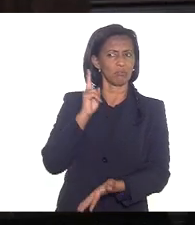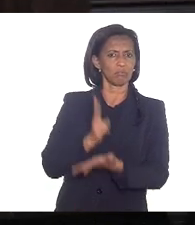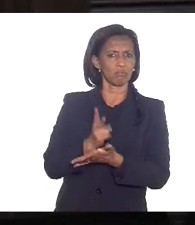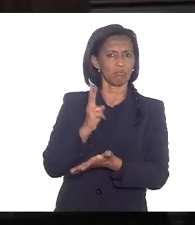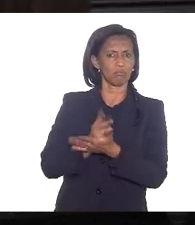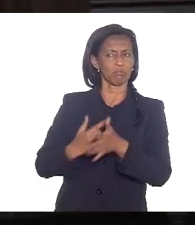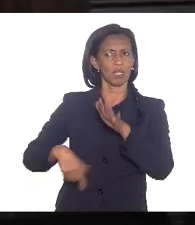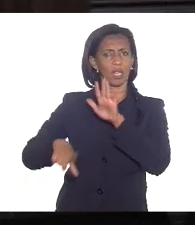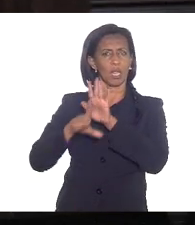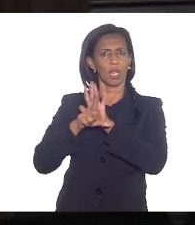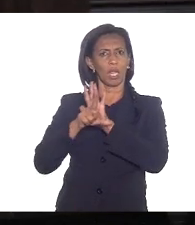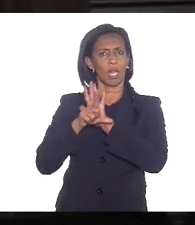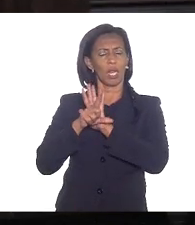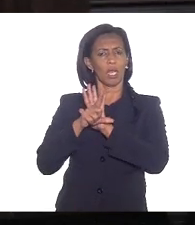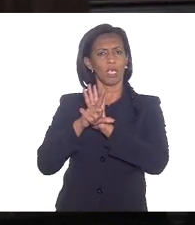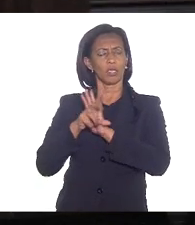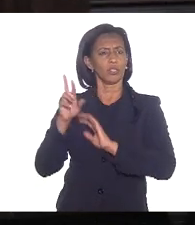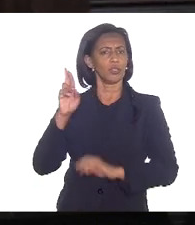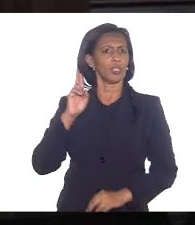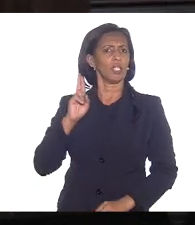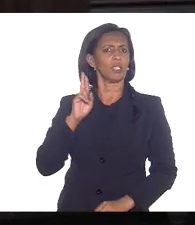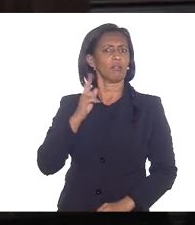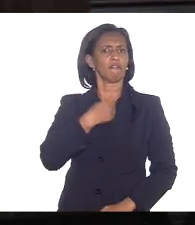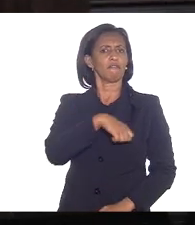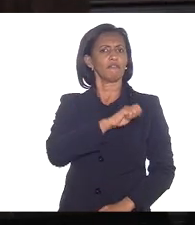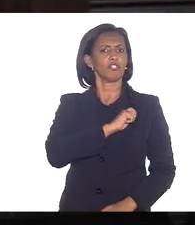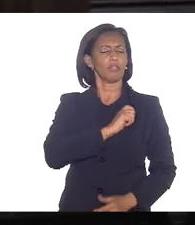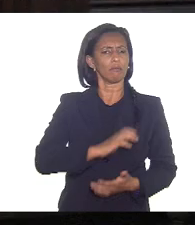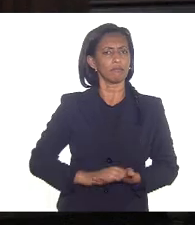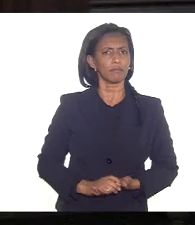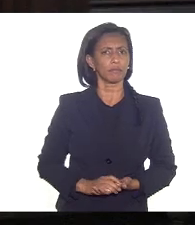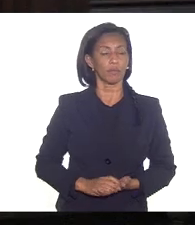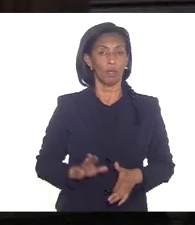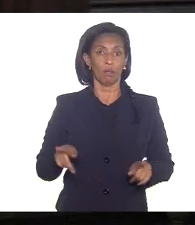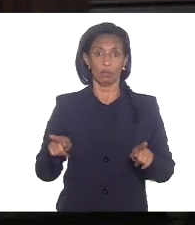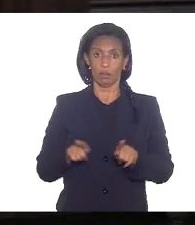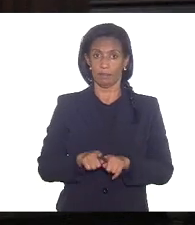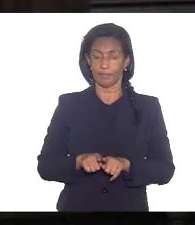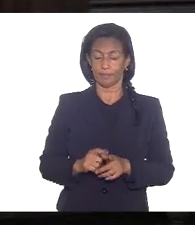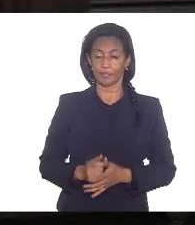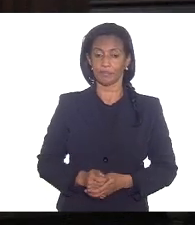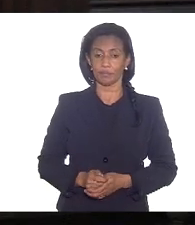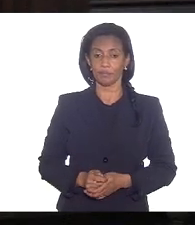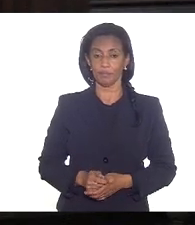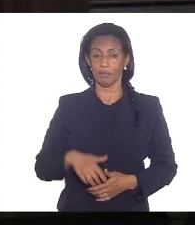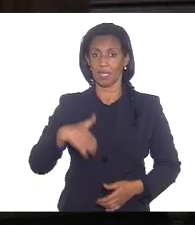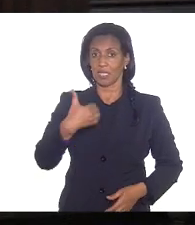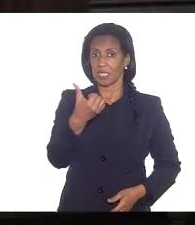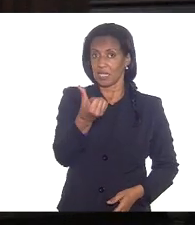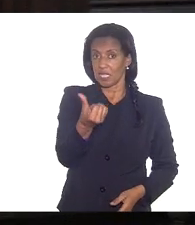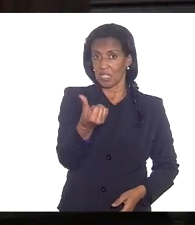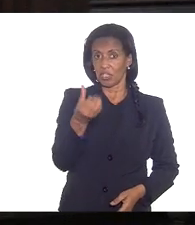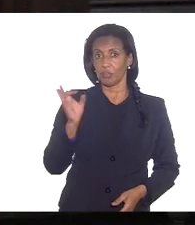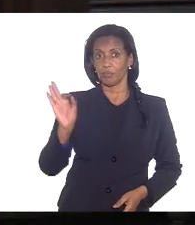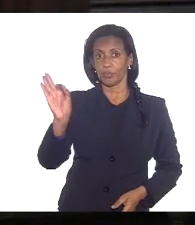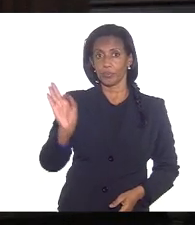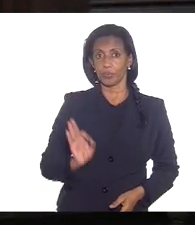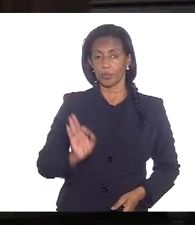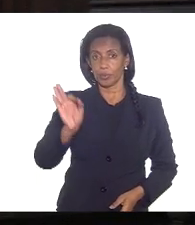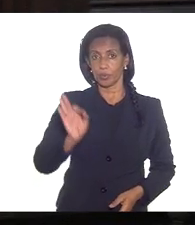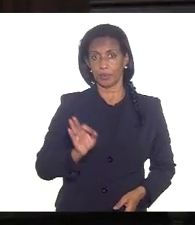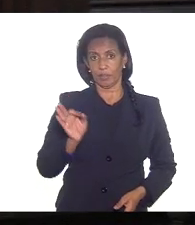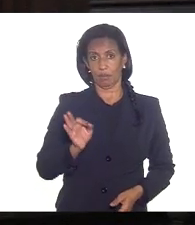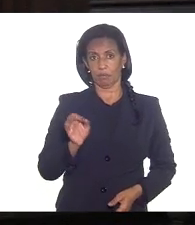da lei de responsabilidade fiscal ou seja fez por cento